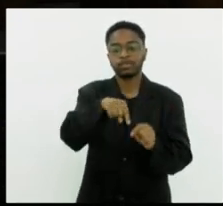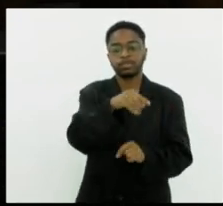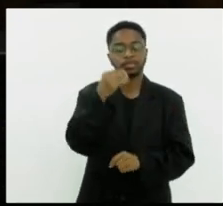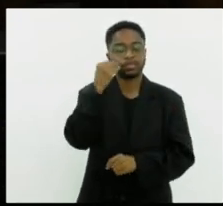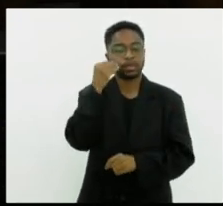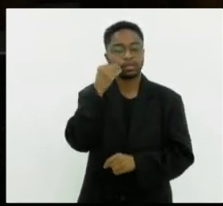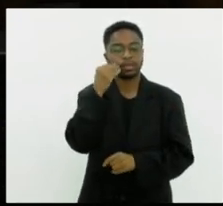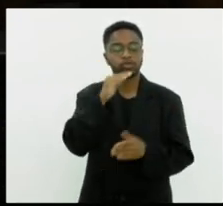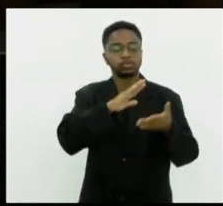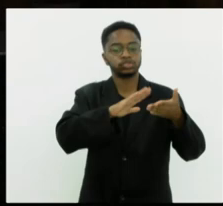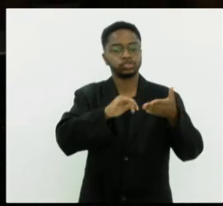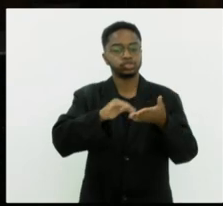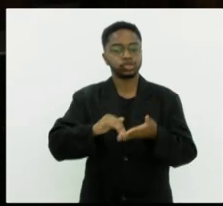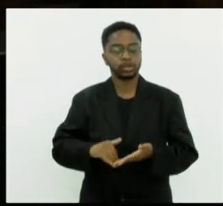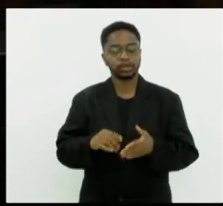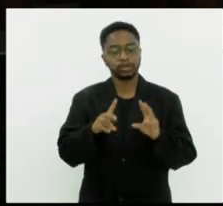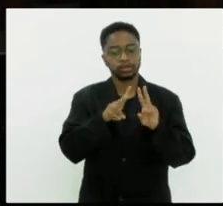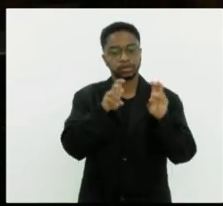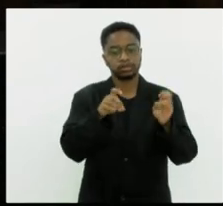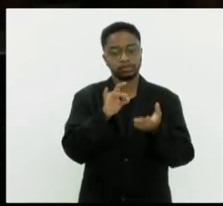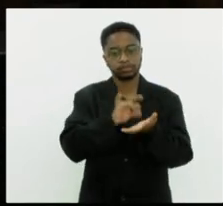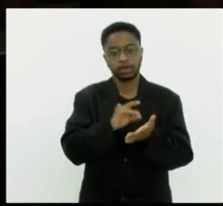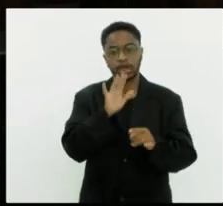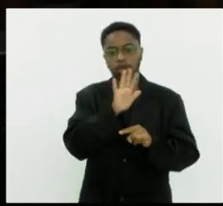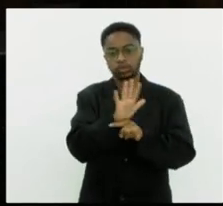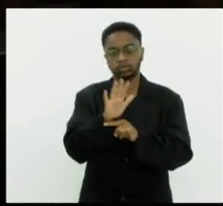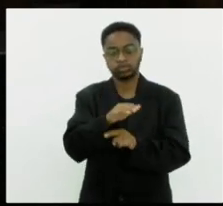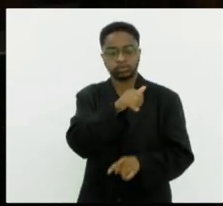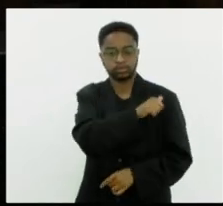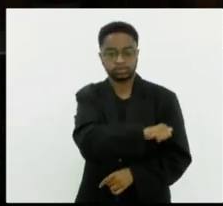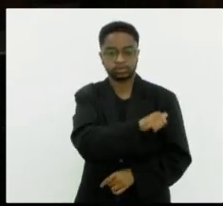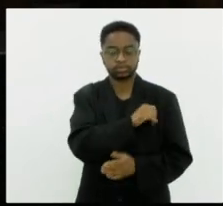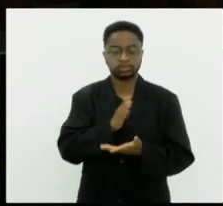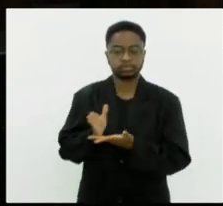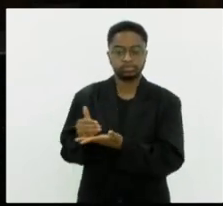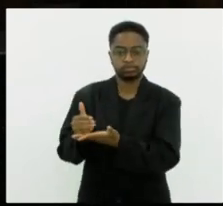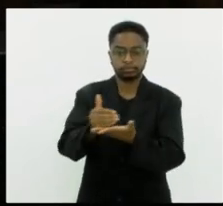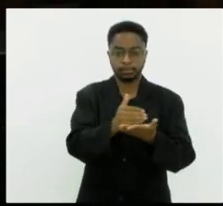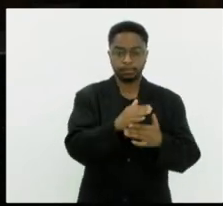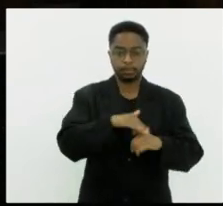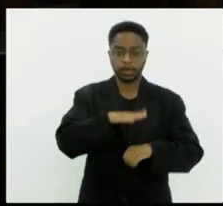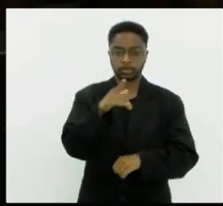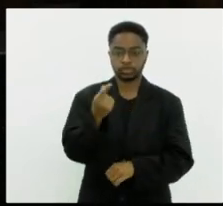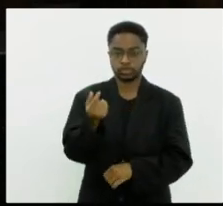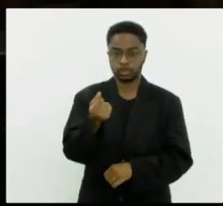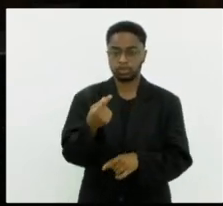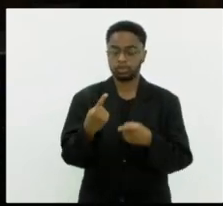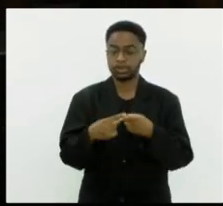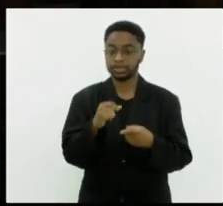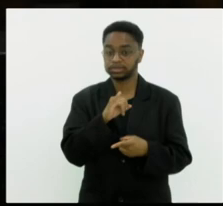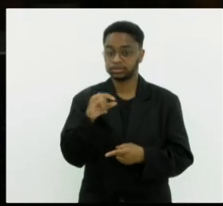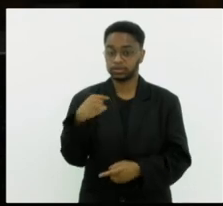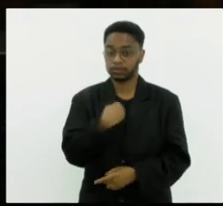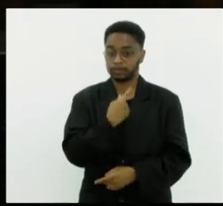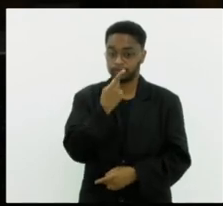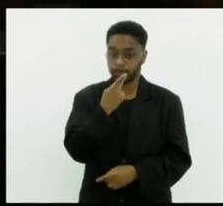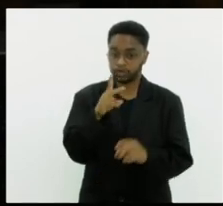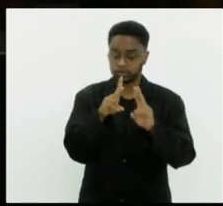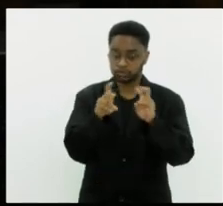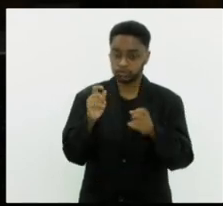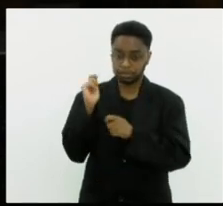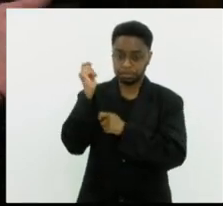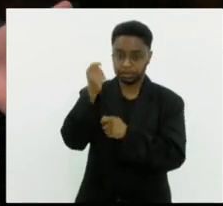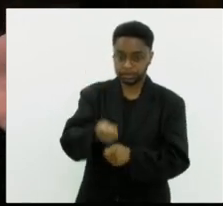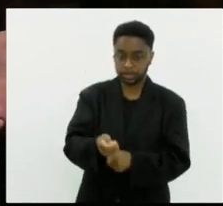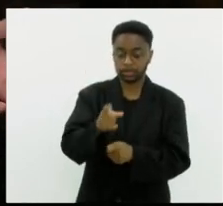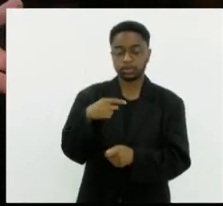apagar matérias que, de fato, vão ajudar o Estado do Rio de Janeiro a arrecadar mais. Porque, quando a gente fala do pescado, nós